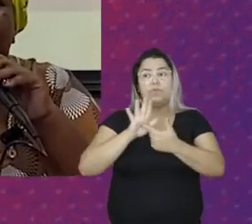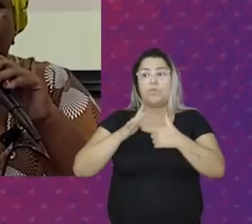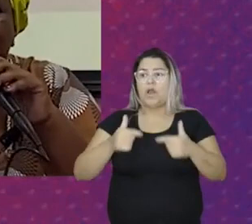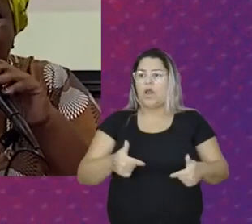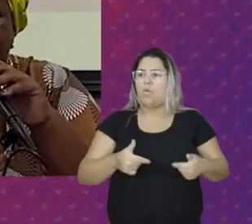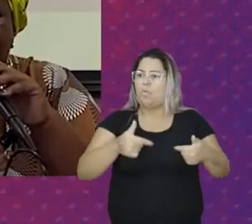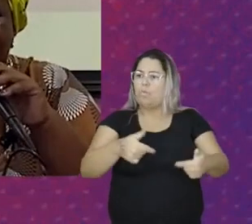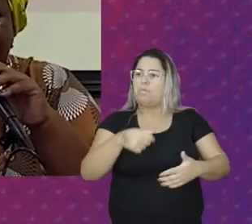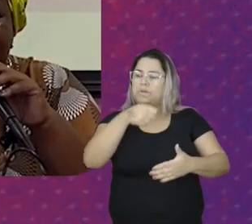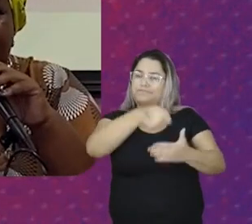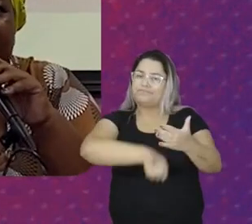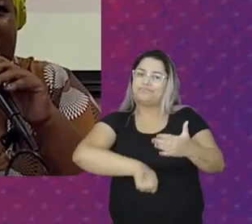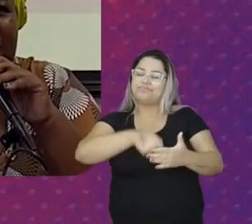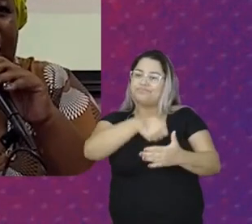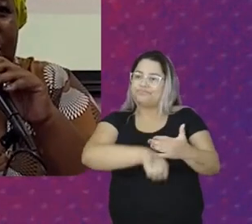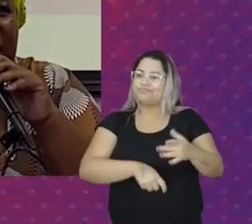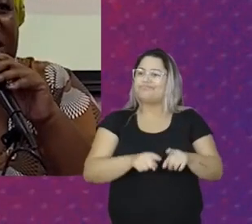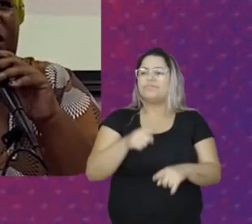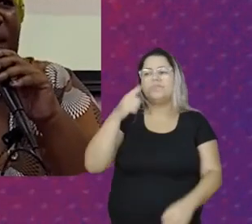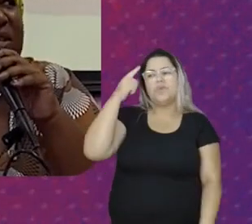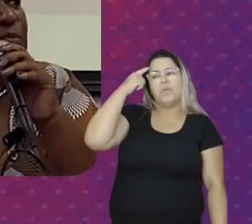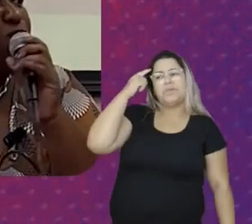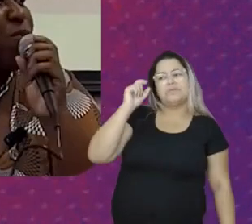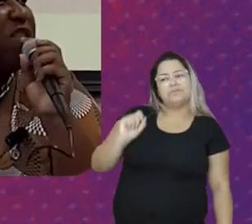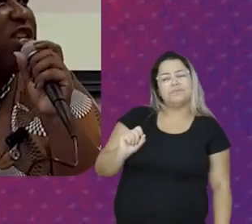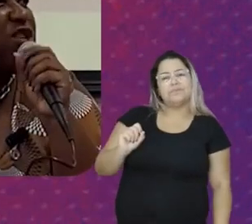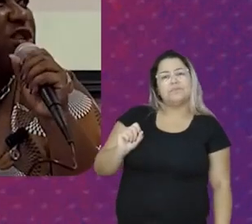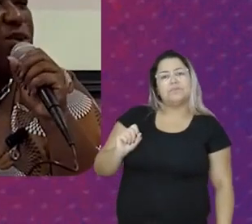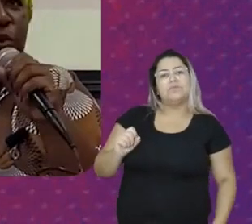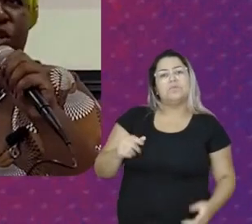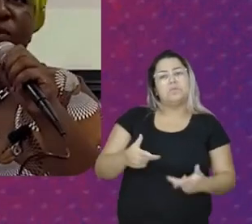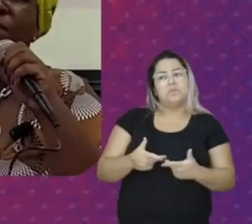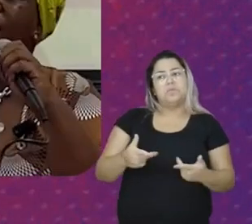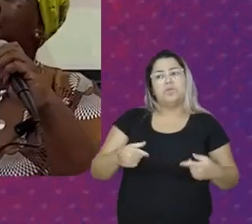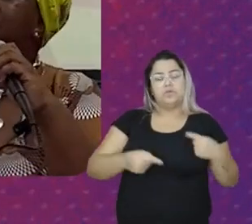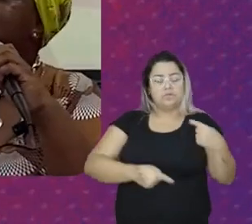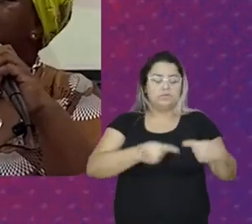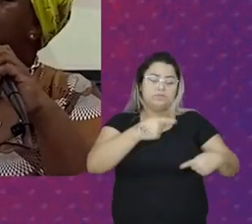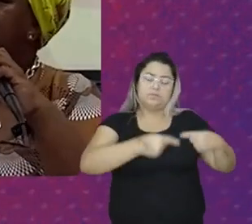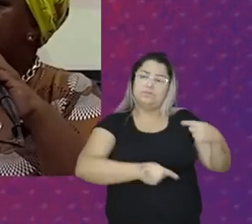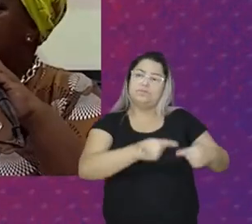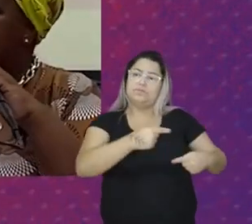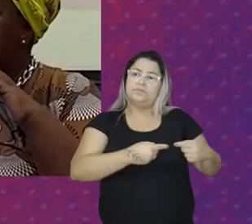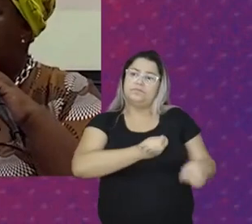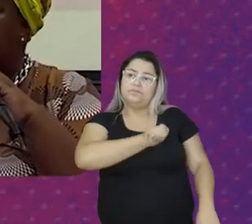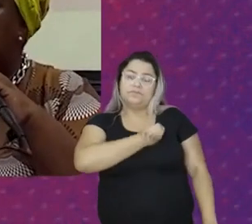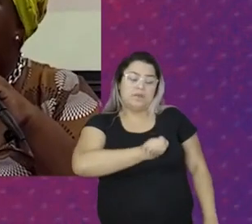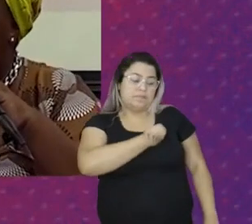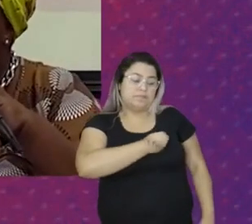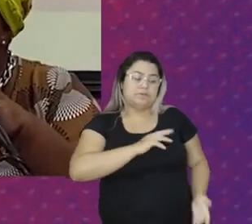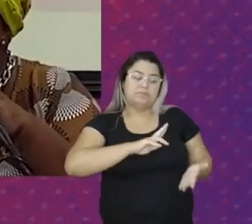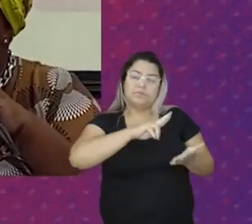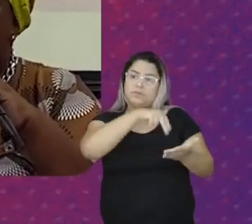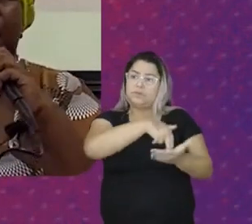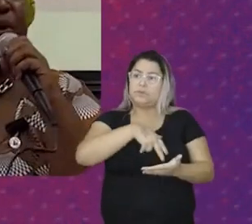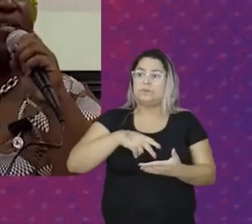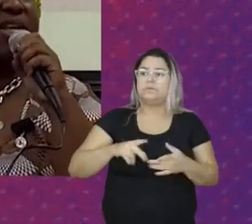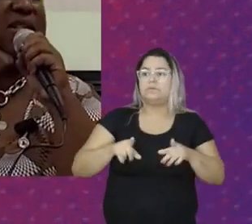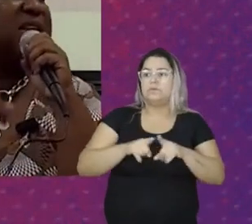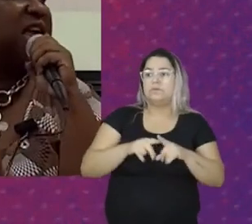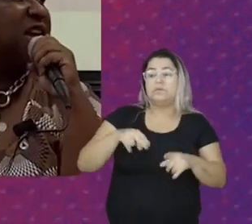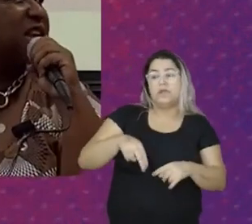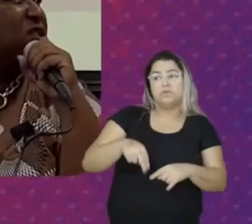hoje a gente faz muito, né? Eu fico pensando, a gente faz muito quando a gente discute a presença negra nas novelas,